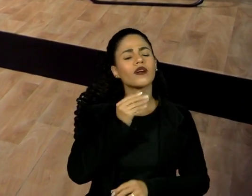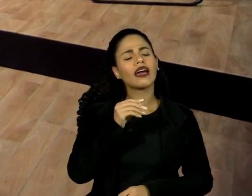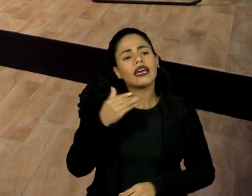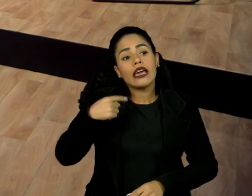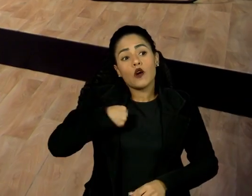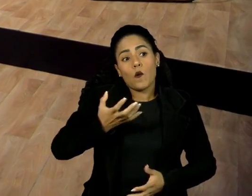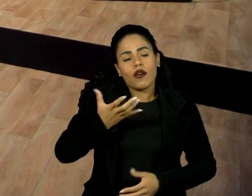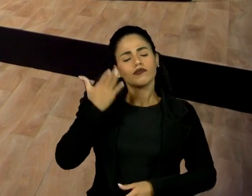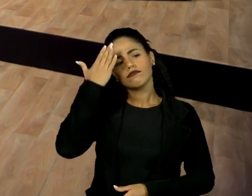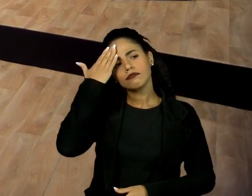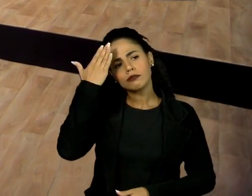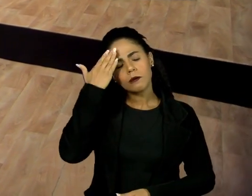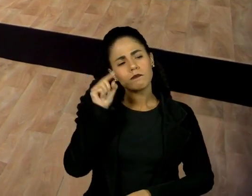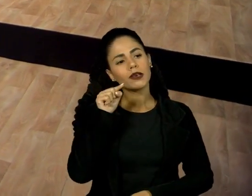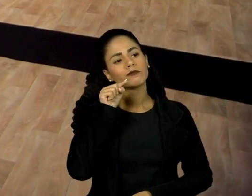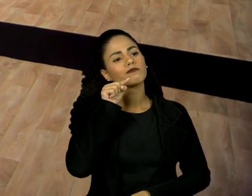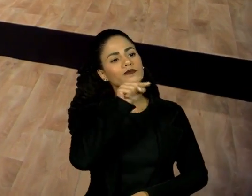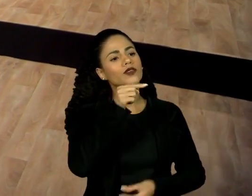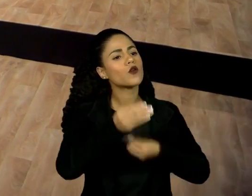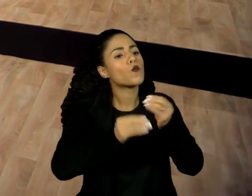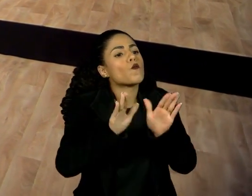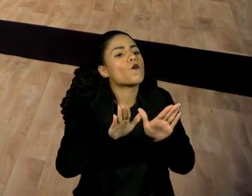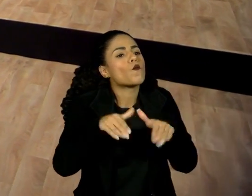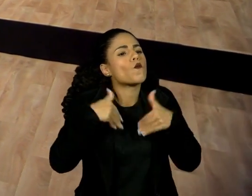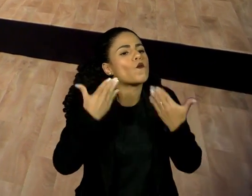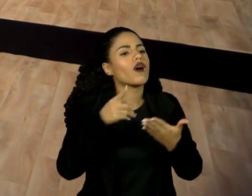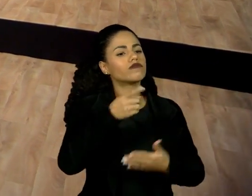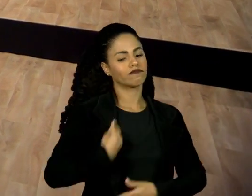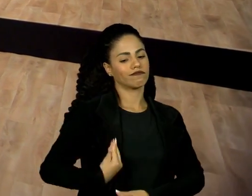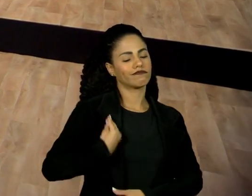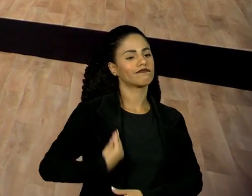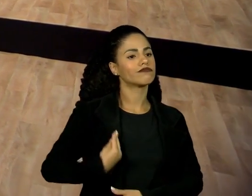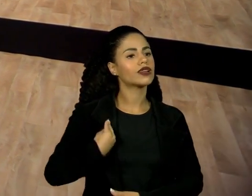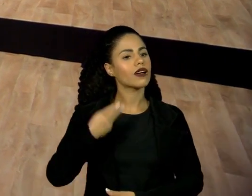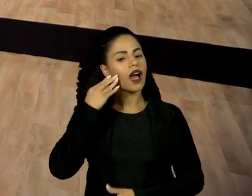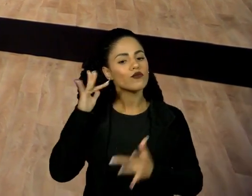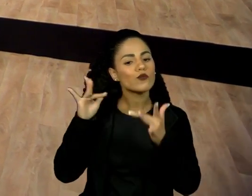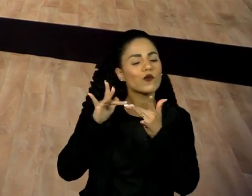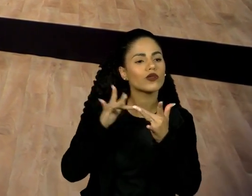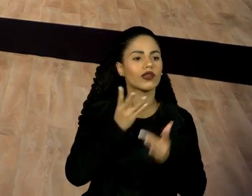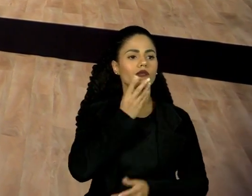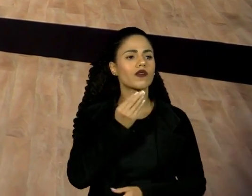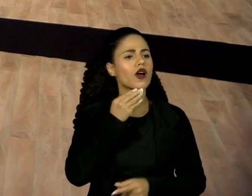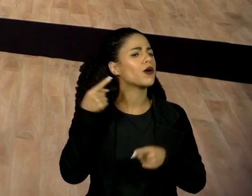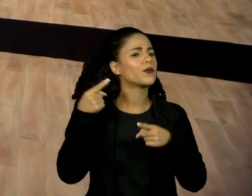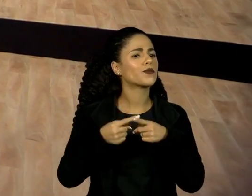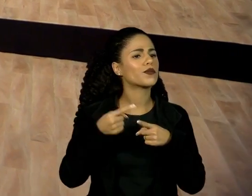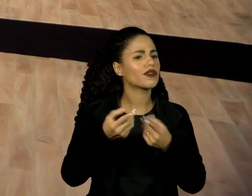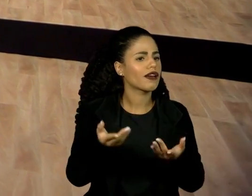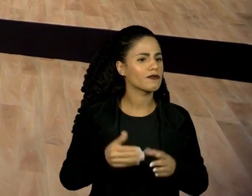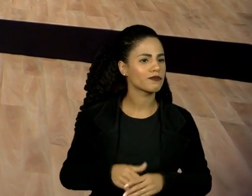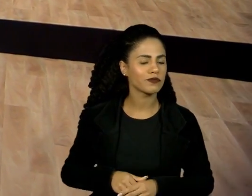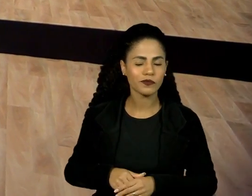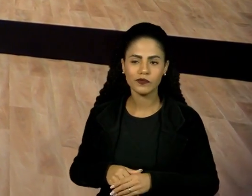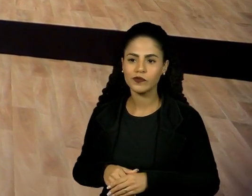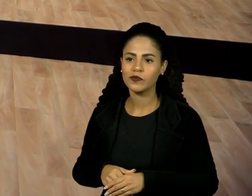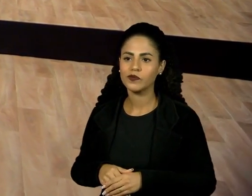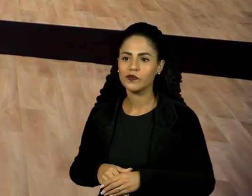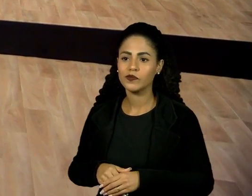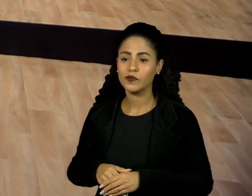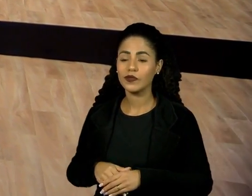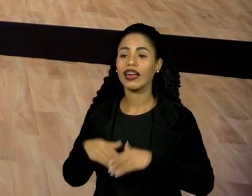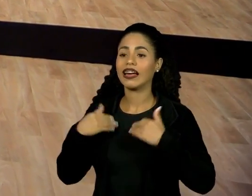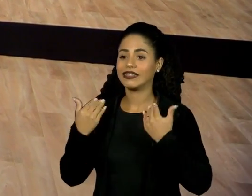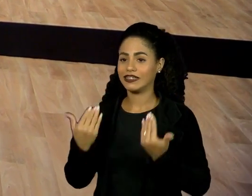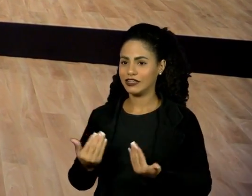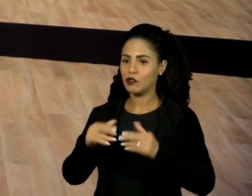saber qual que é a tua vivência com Machado de Assis e por que o Alienista? Quando a gente